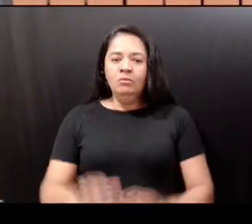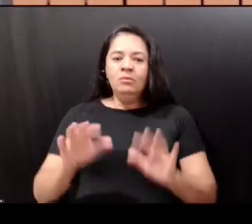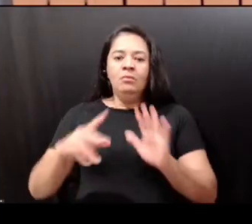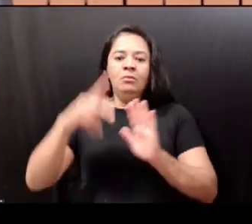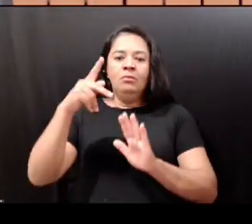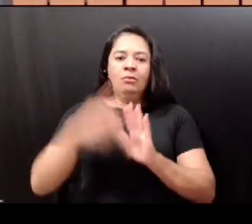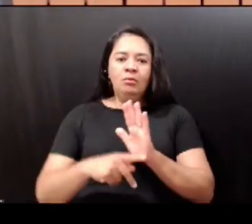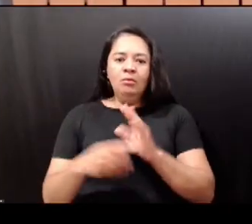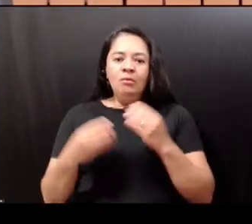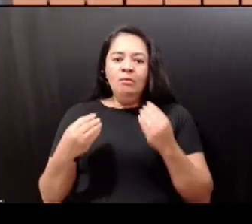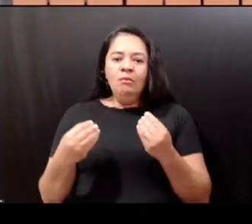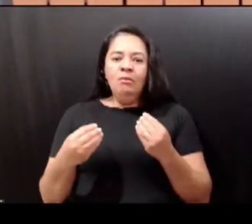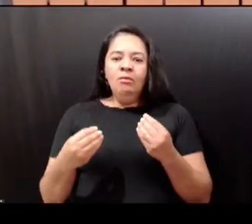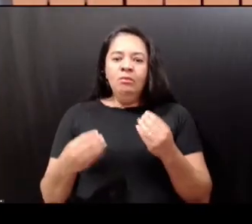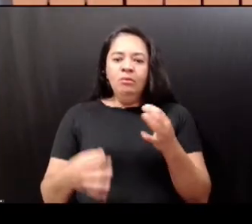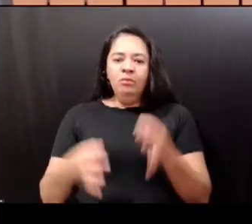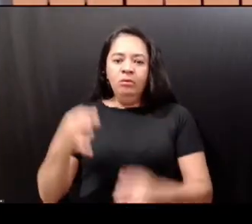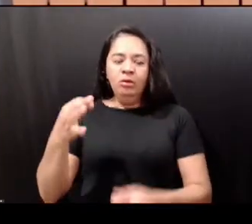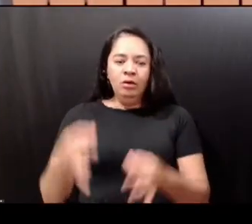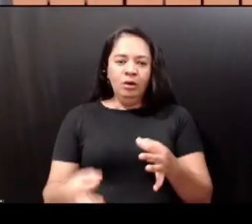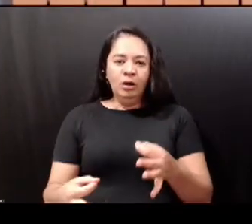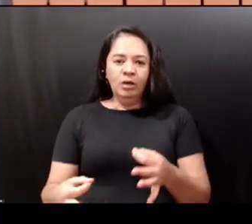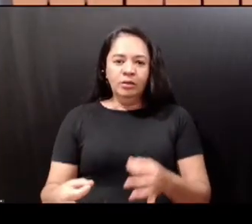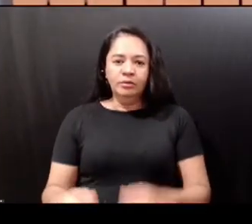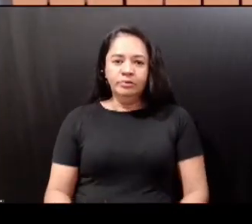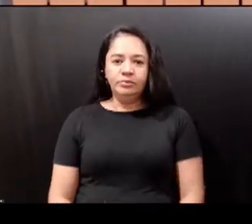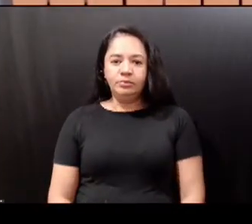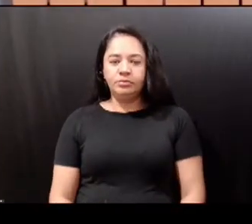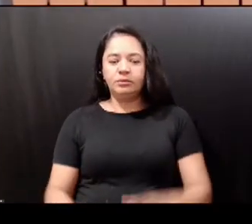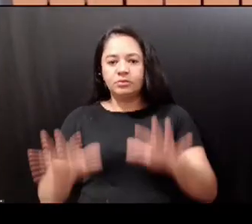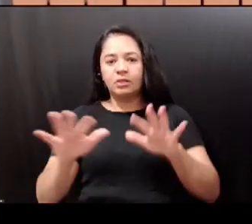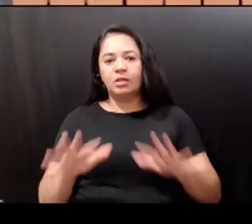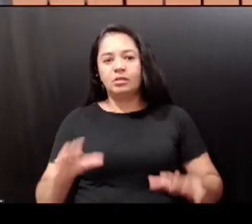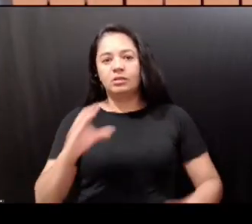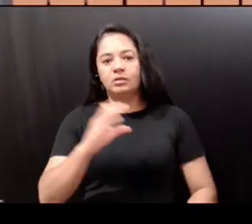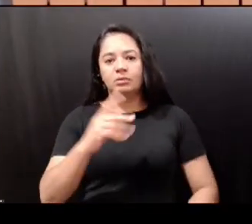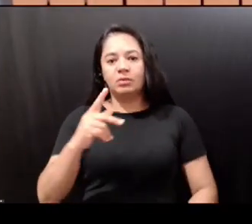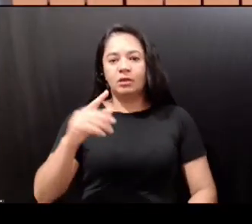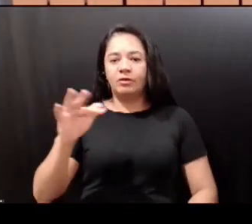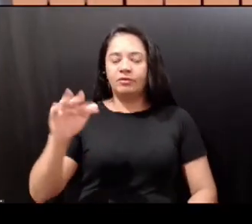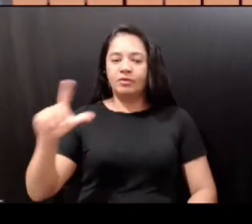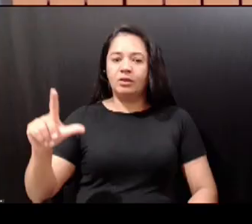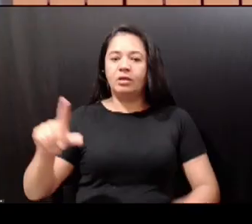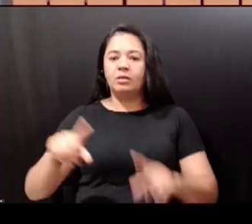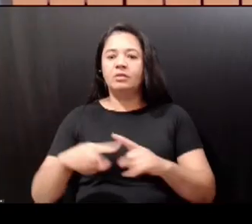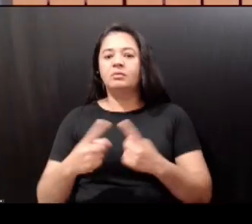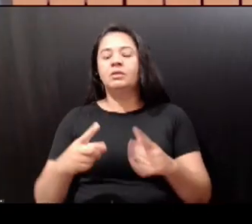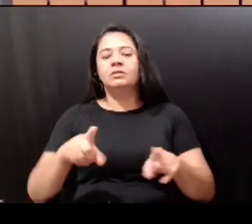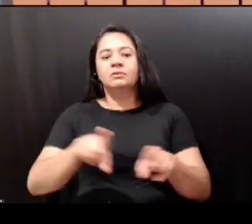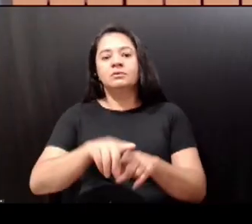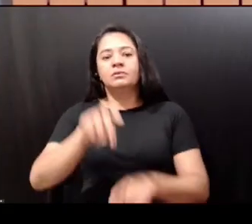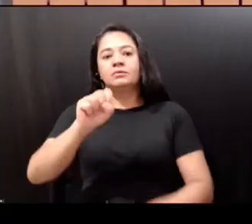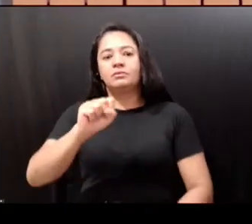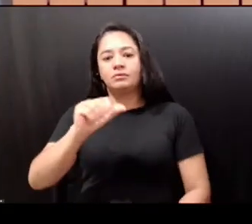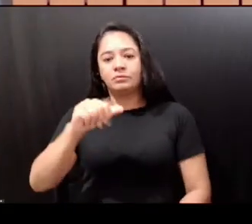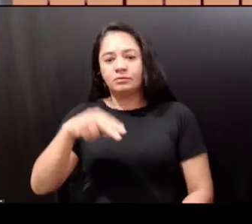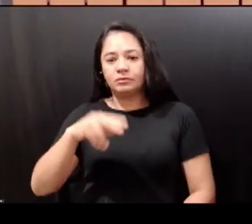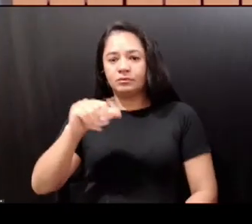fazer justiça, não só na questão da CPFL, mas na questão da Sanasa também, que também não pode